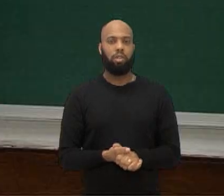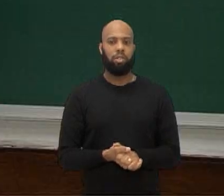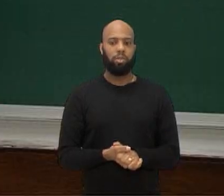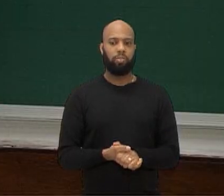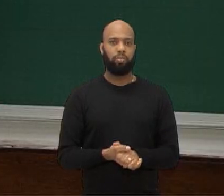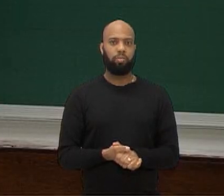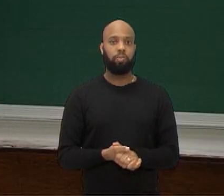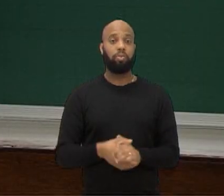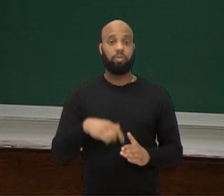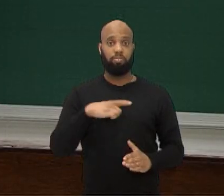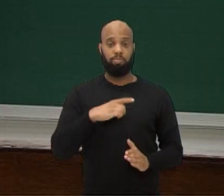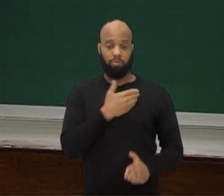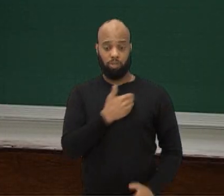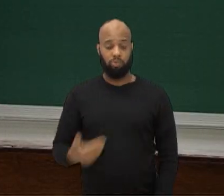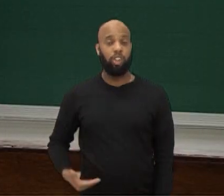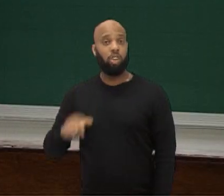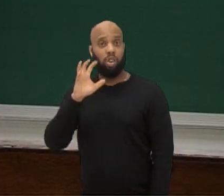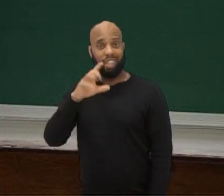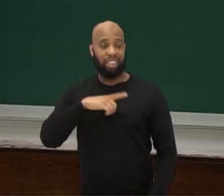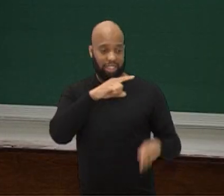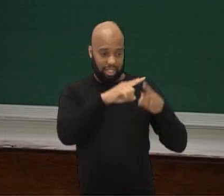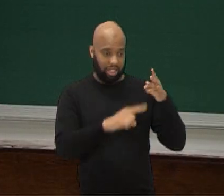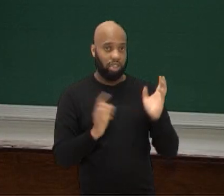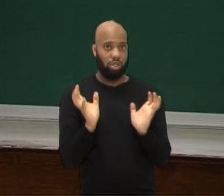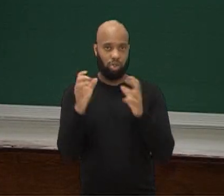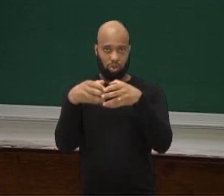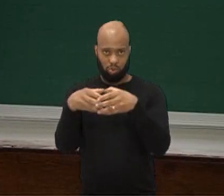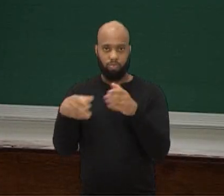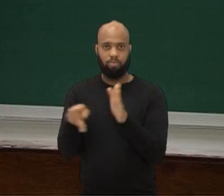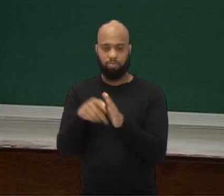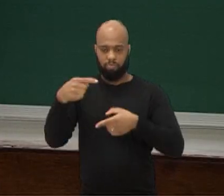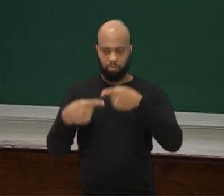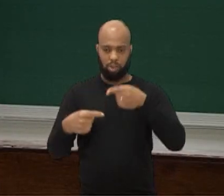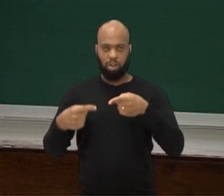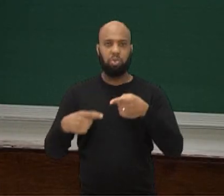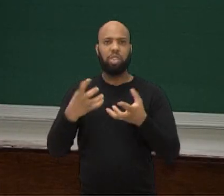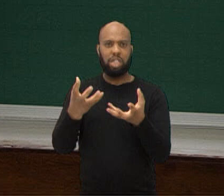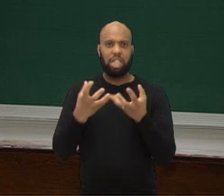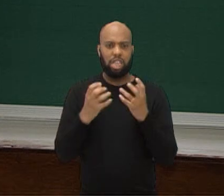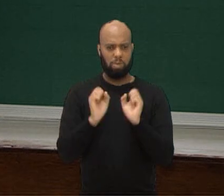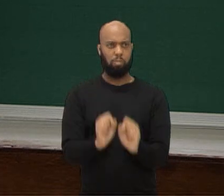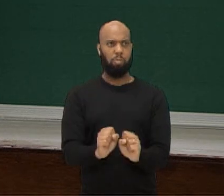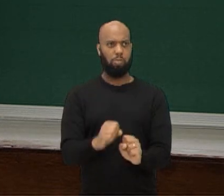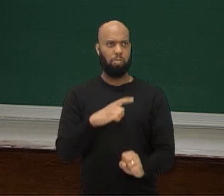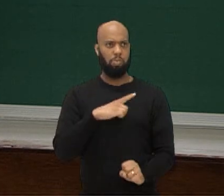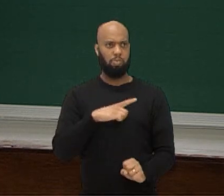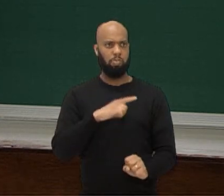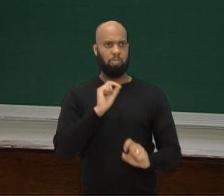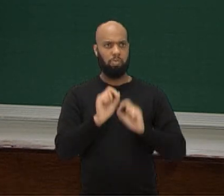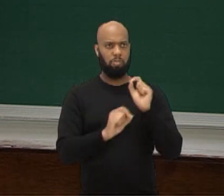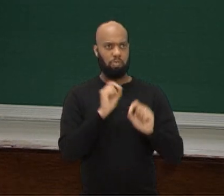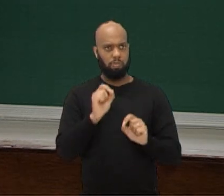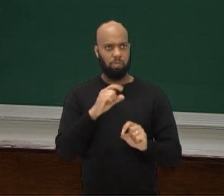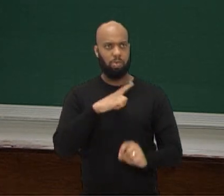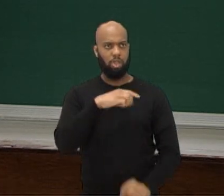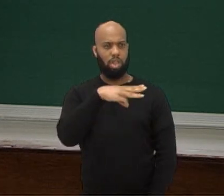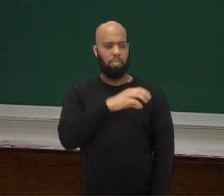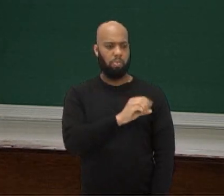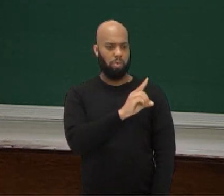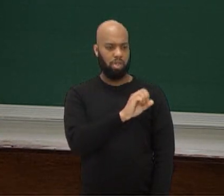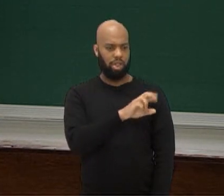No governo dos regentes, 3 grupos políticos disputavam o poder: moderados, exaltados e